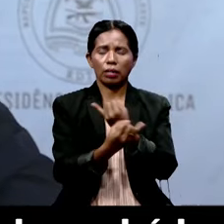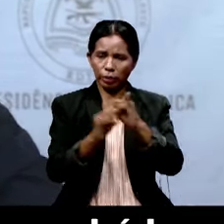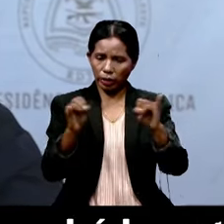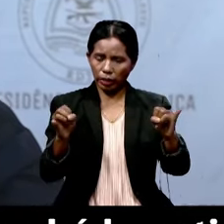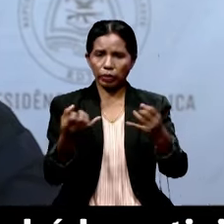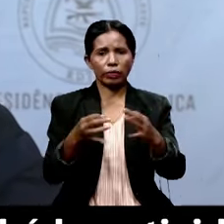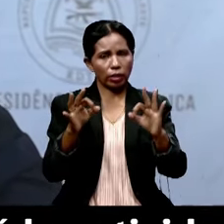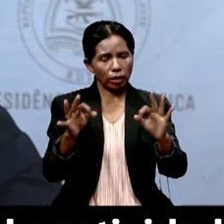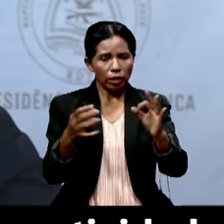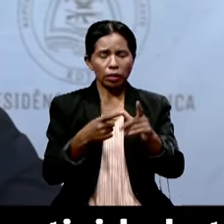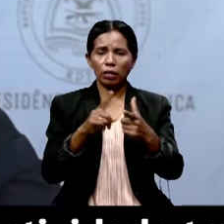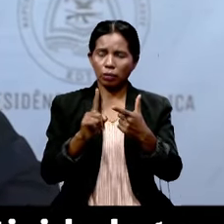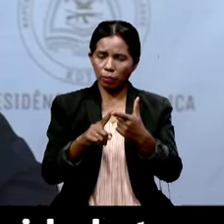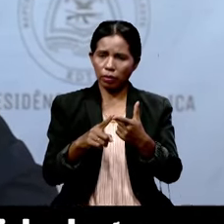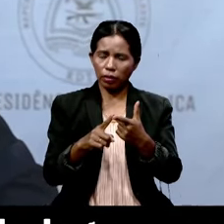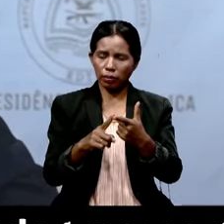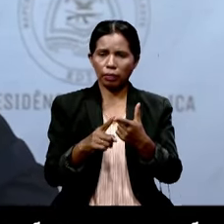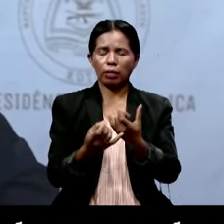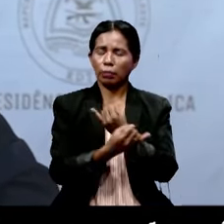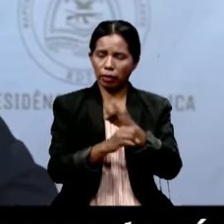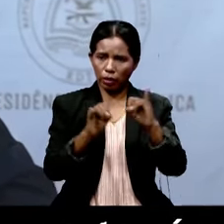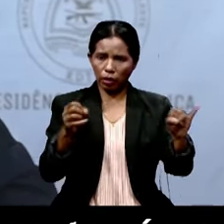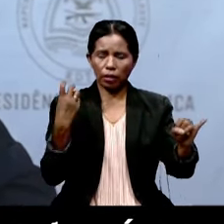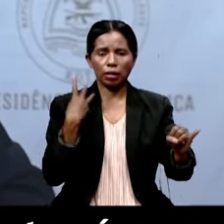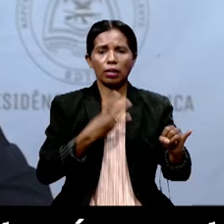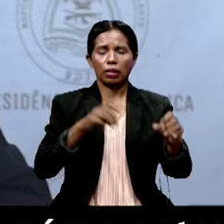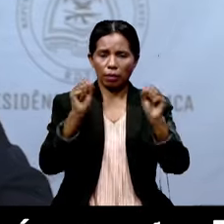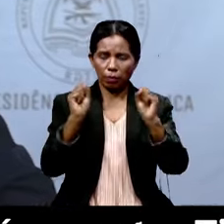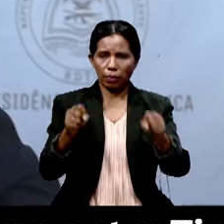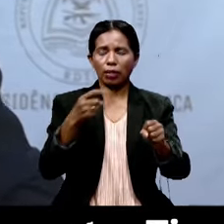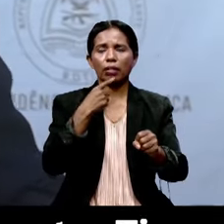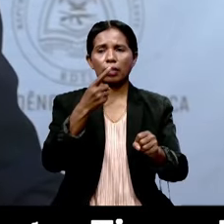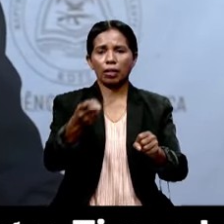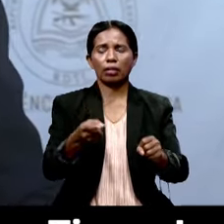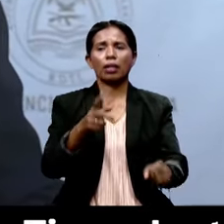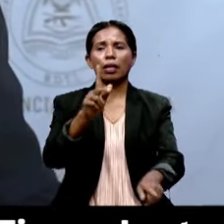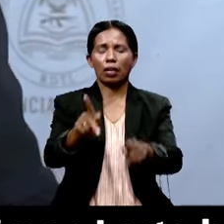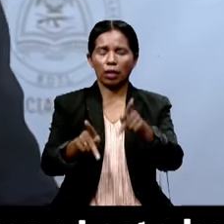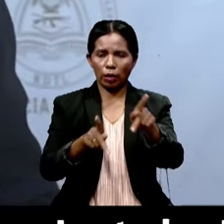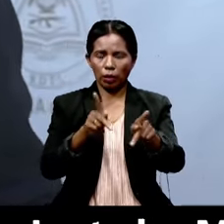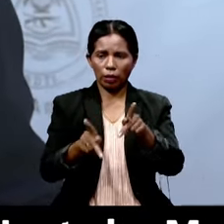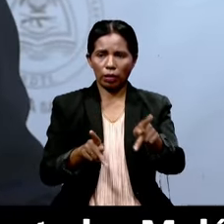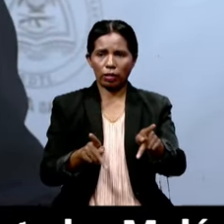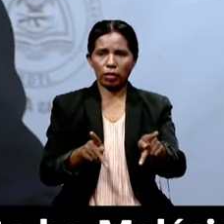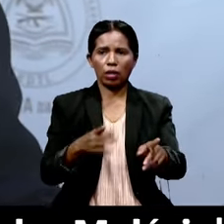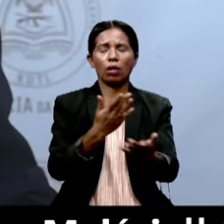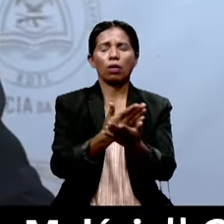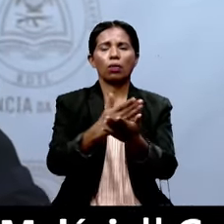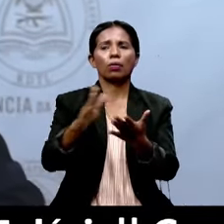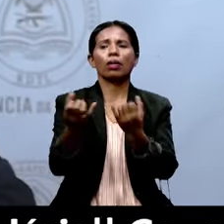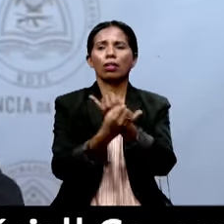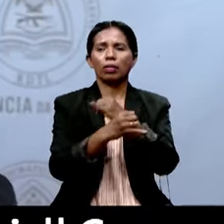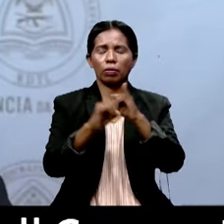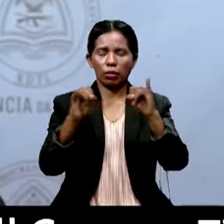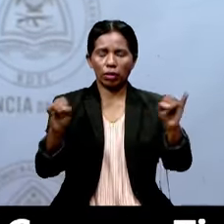Referendo, né? Macá, e de Berlim, e de Nepovo, Sosa, Independência,